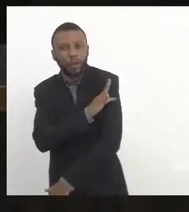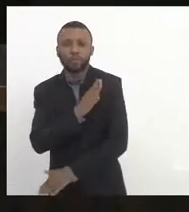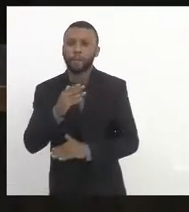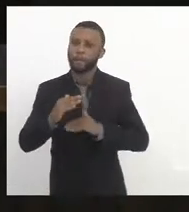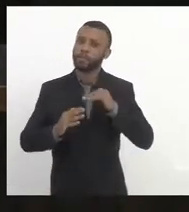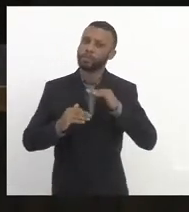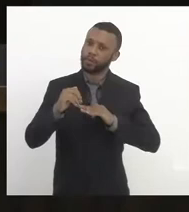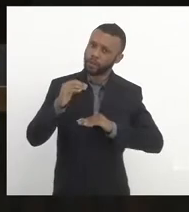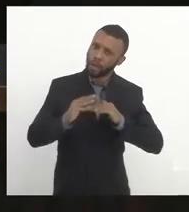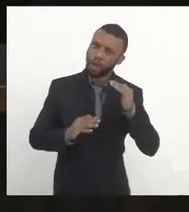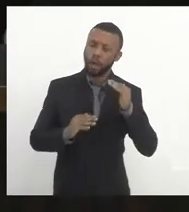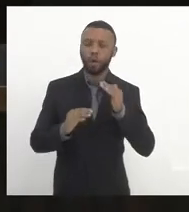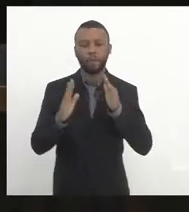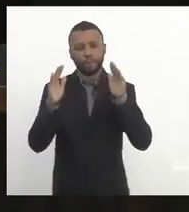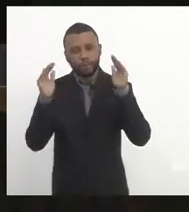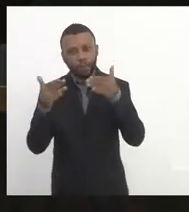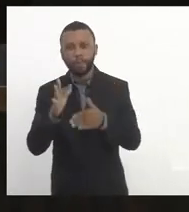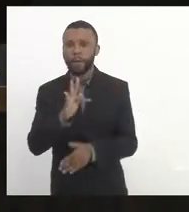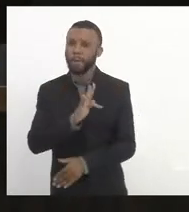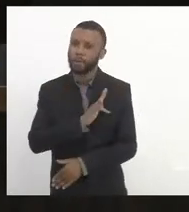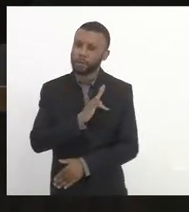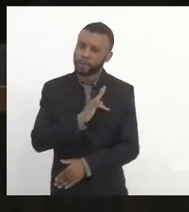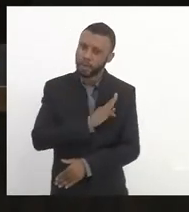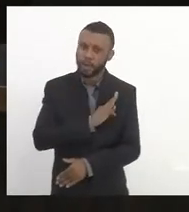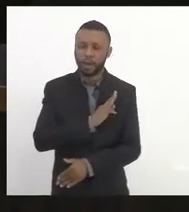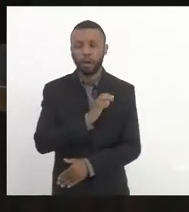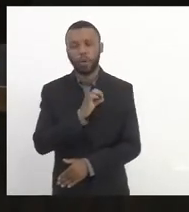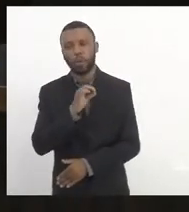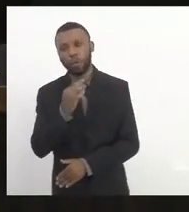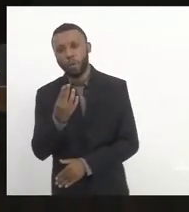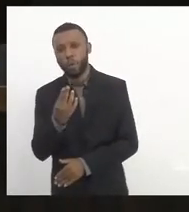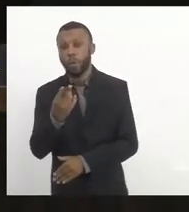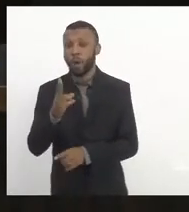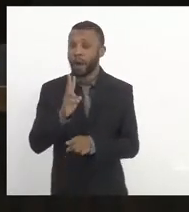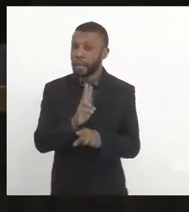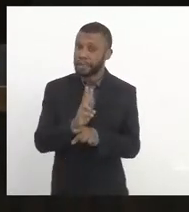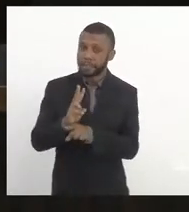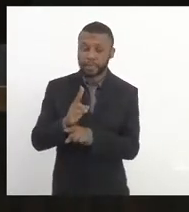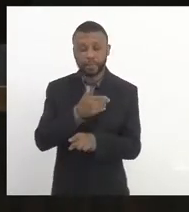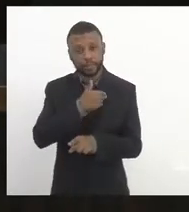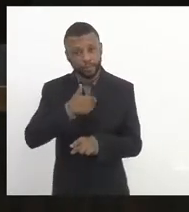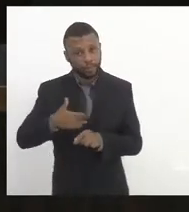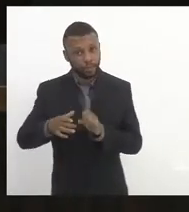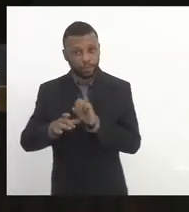civis e técnicos, científicos e agentes Segurança Pública Estadual